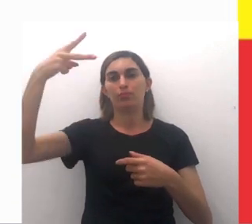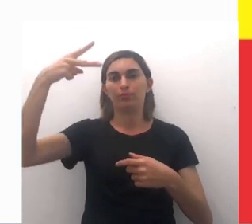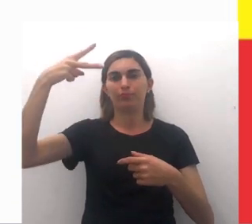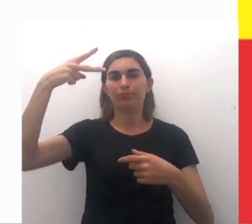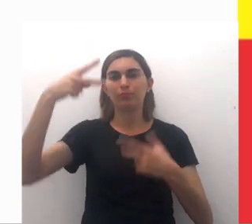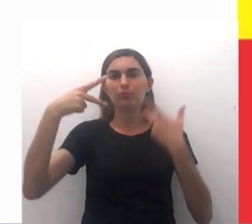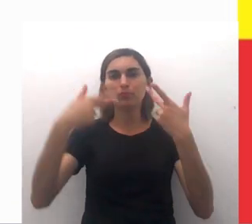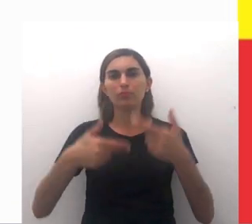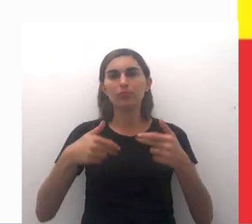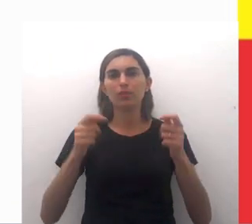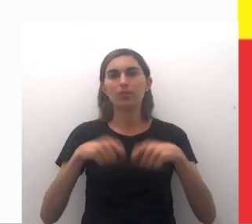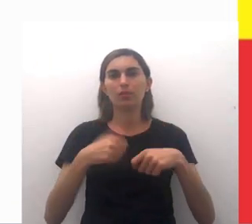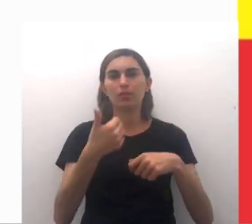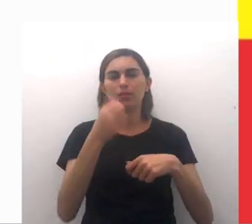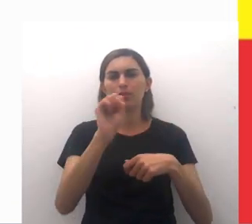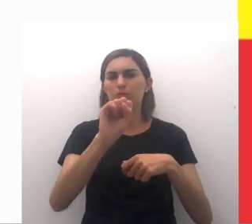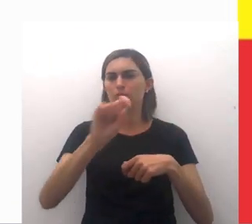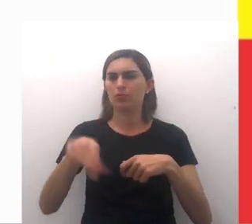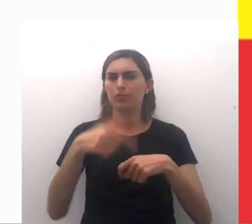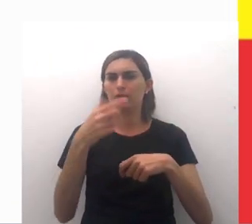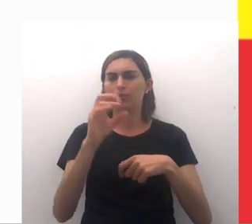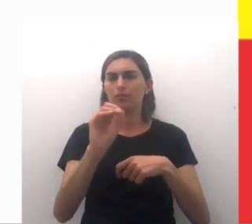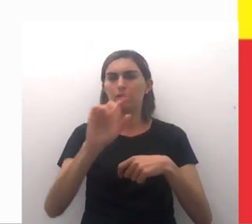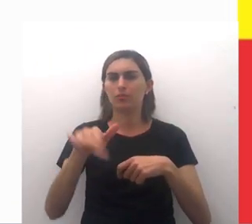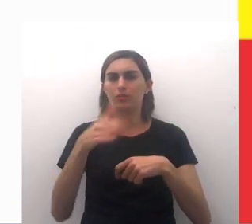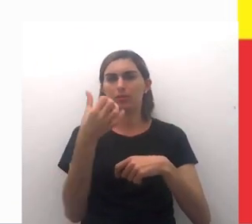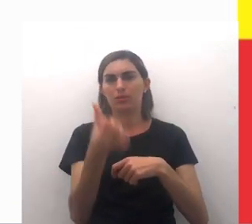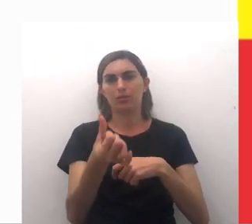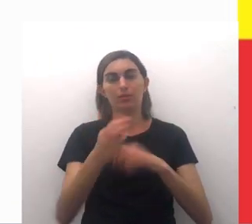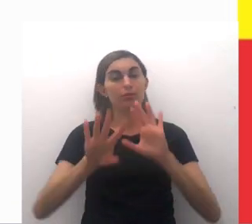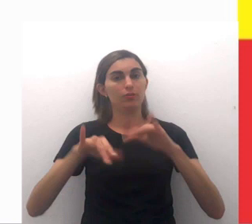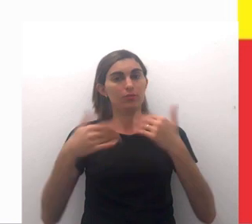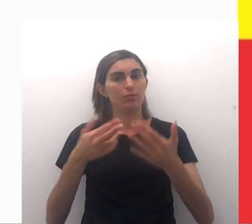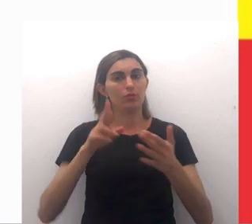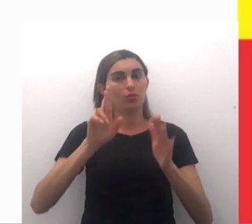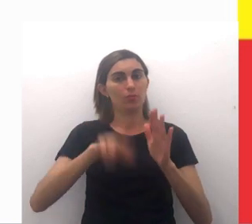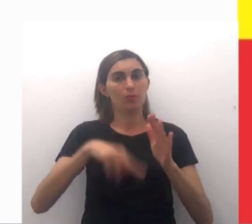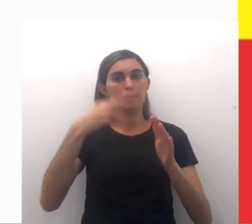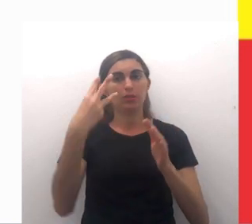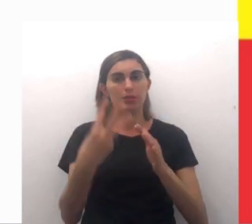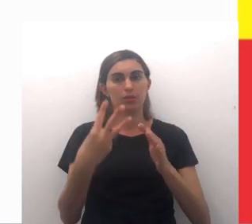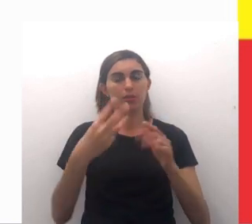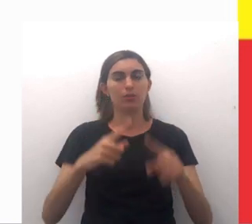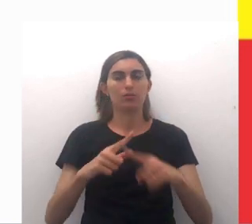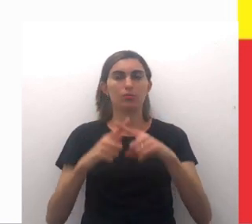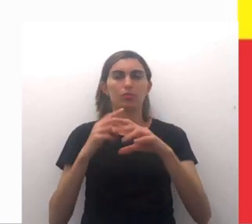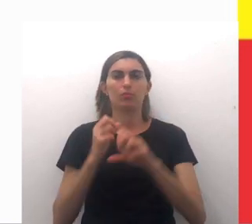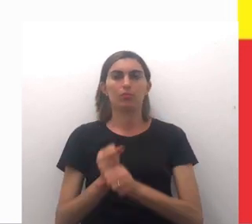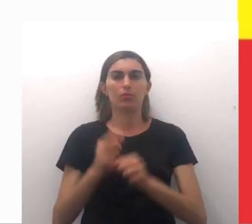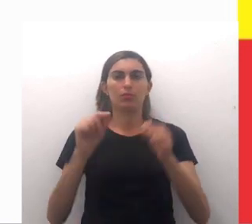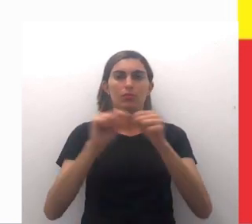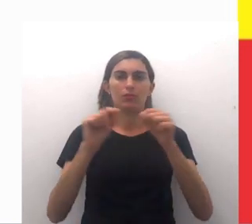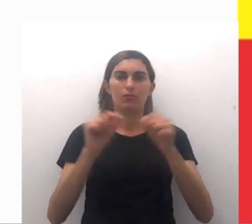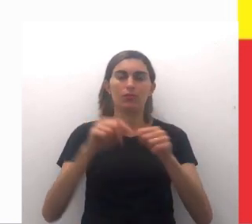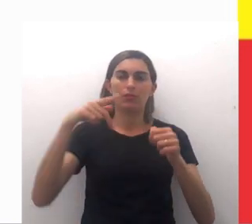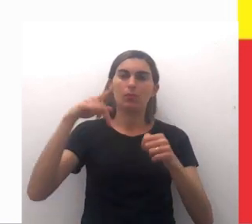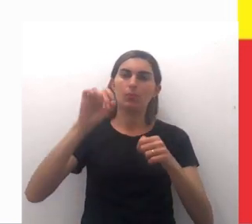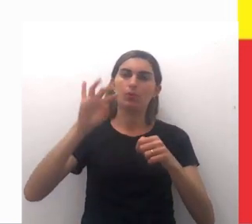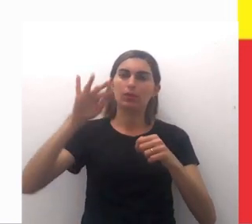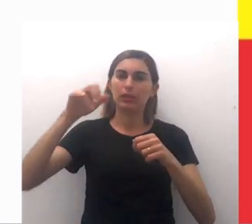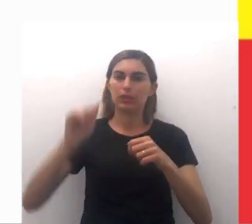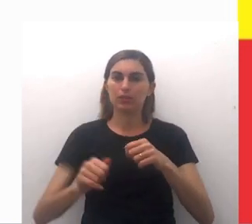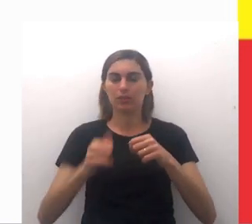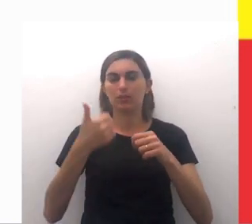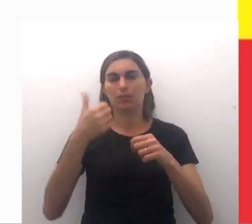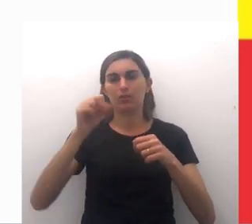4,25 ao quadrado, vai dar 18,06. Então, repito, 3, multiplico, realizo a potência, que vai